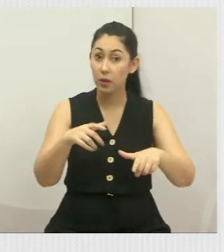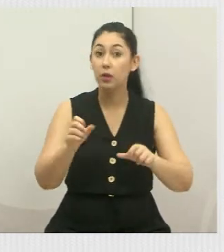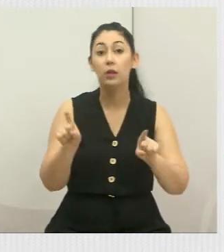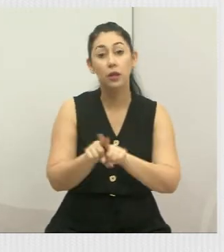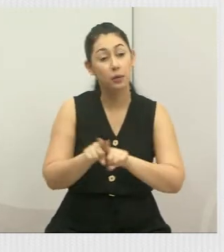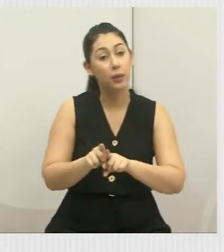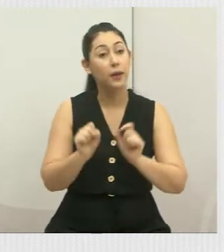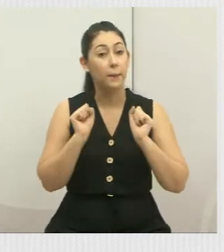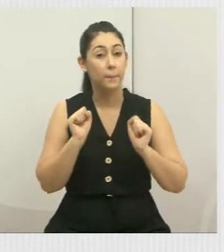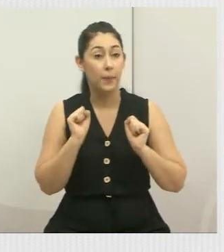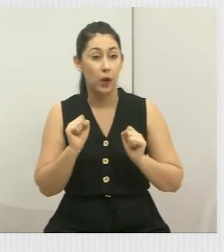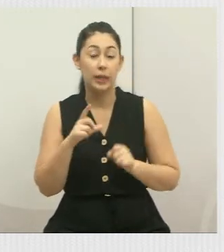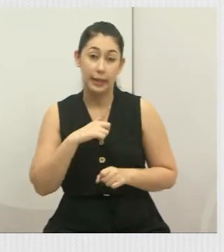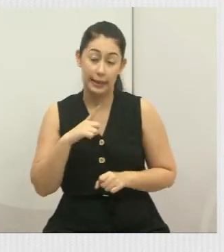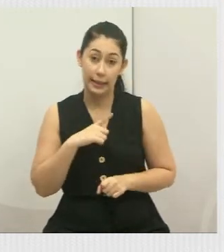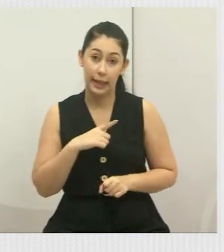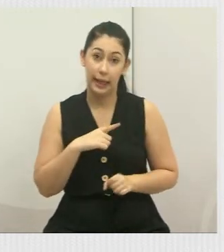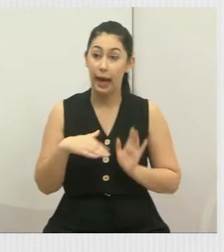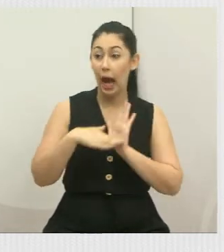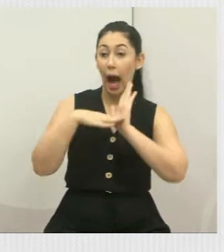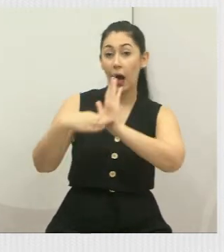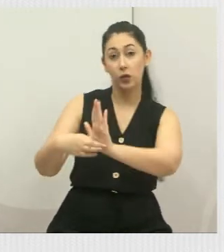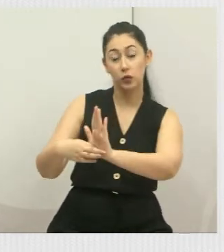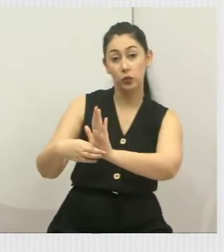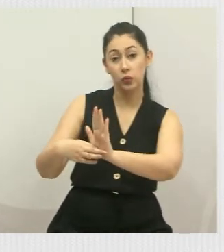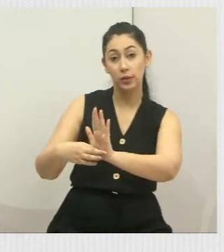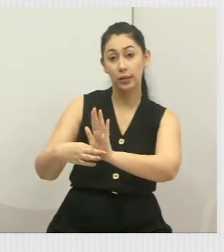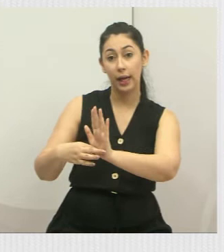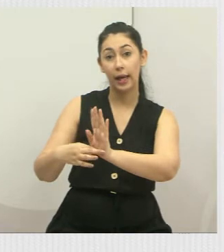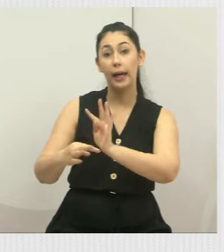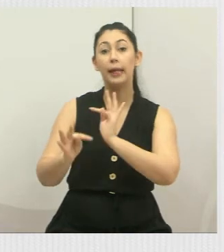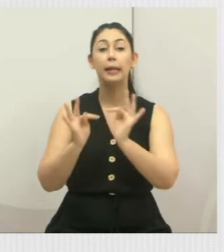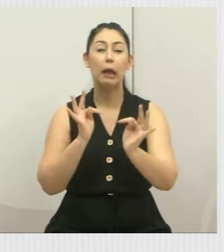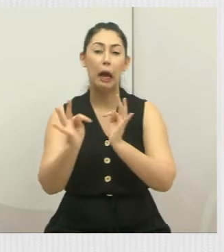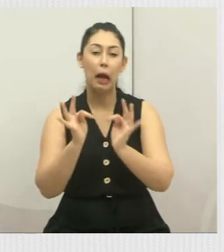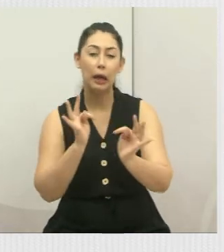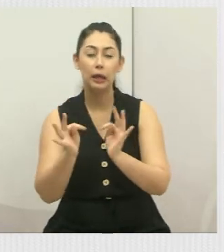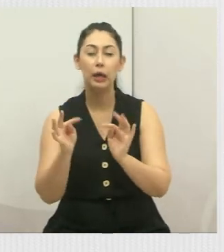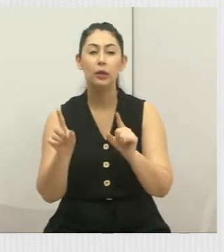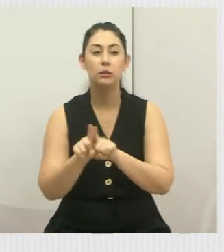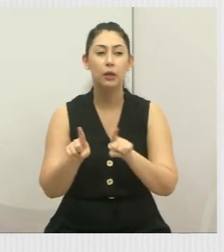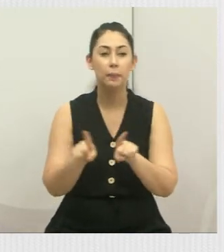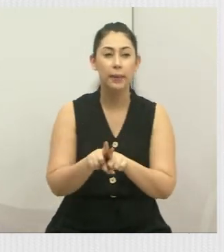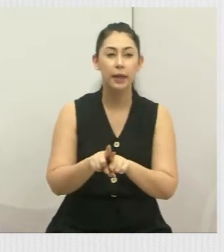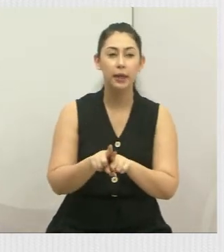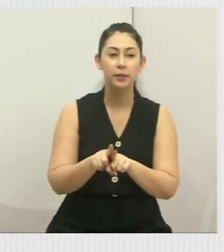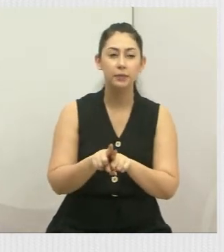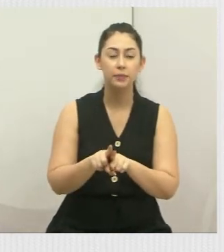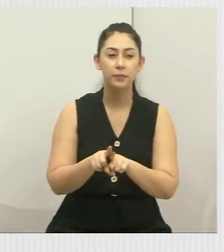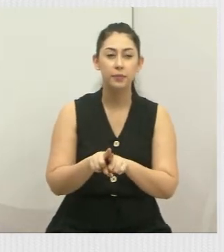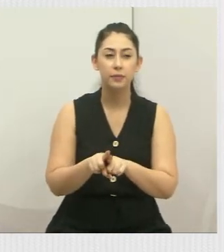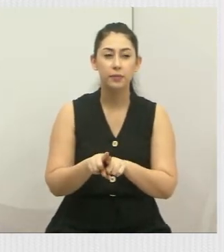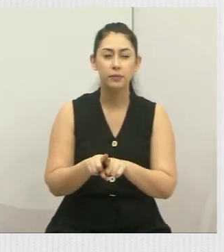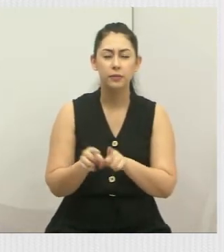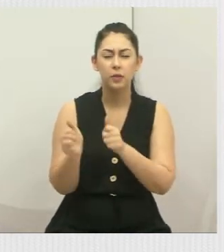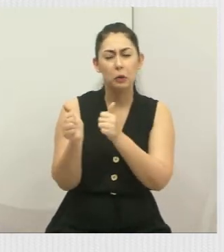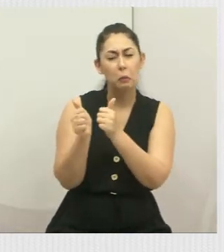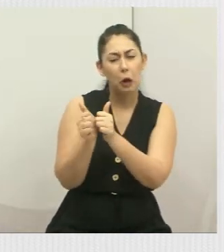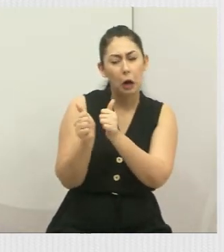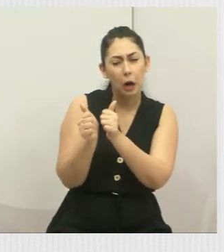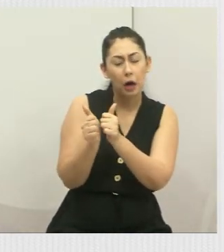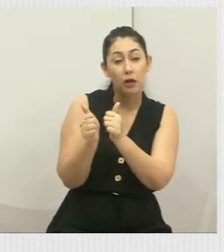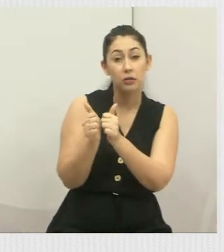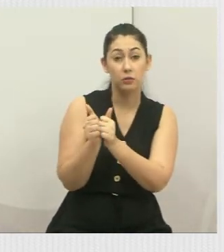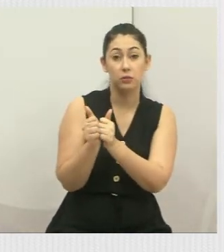com cooperação técnica do Estado, e agora entra novamente algo que tem uma relação mais próxima deste plano